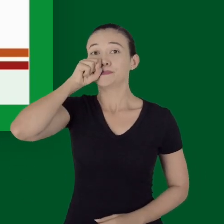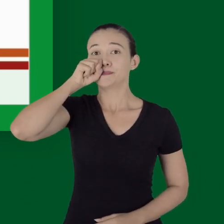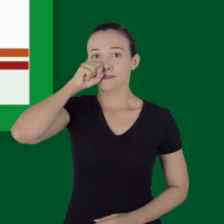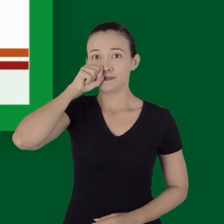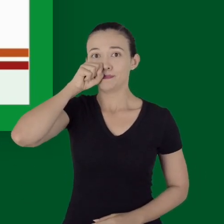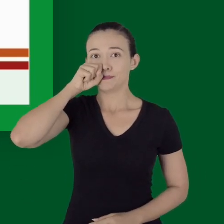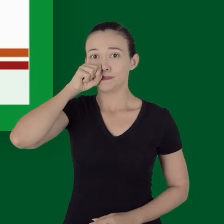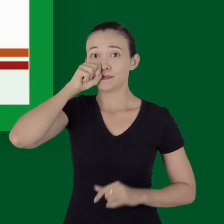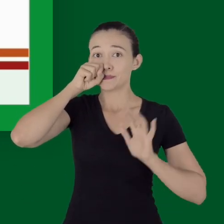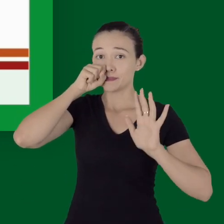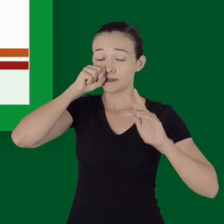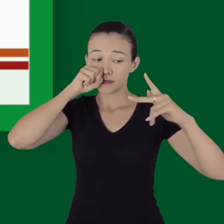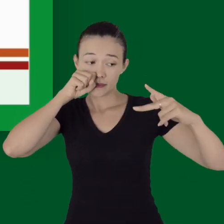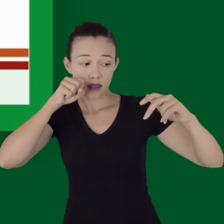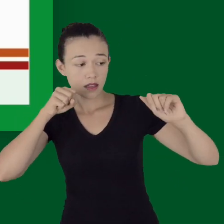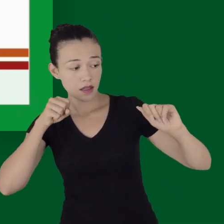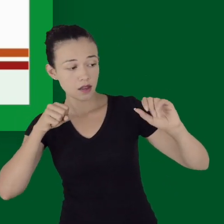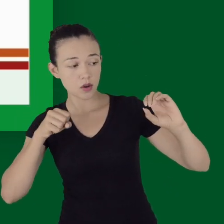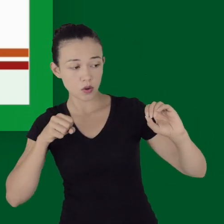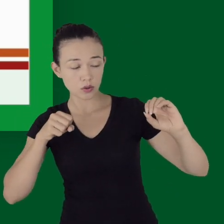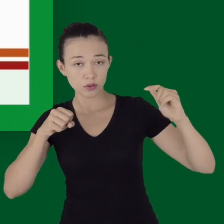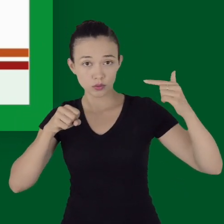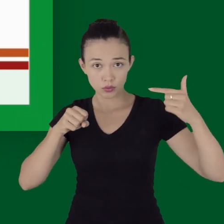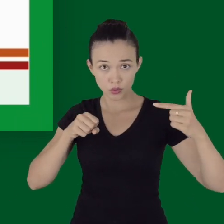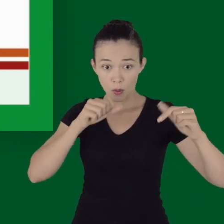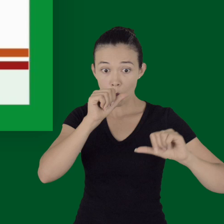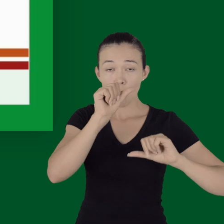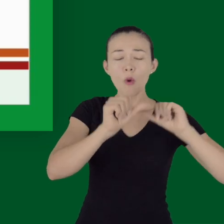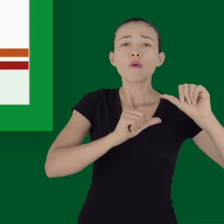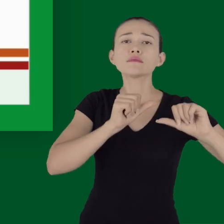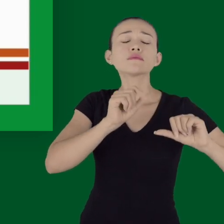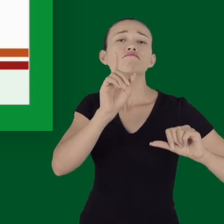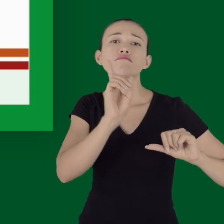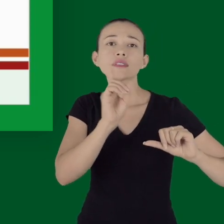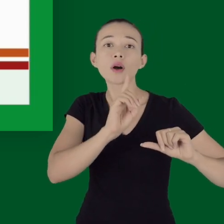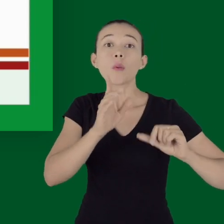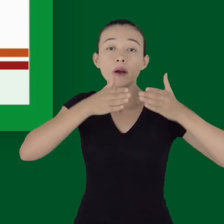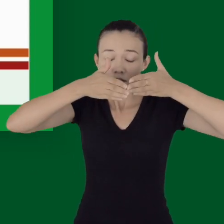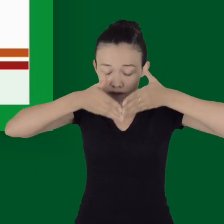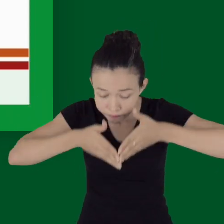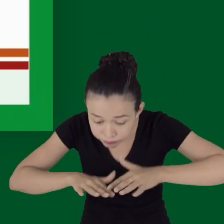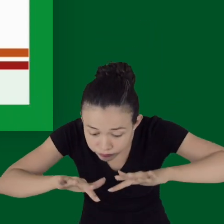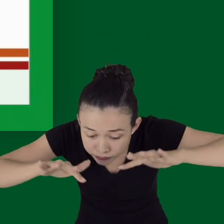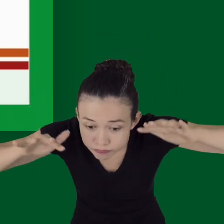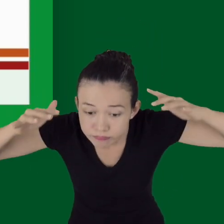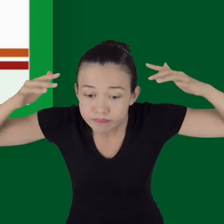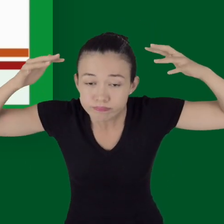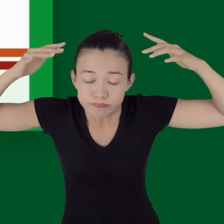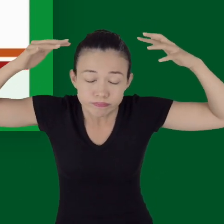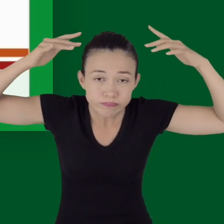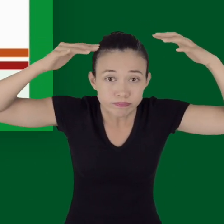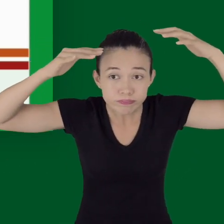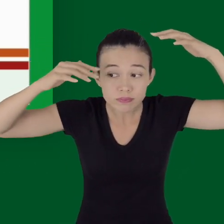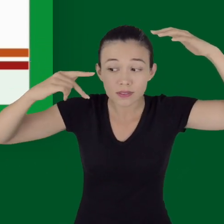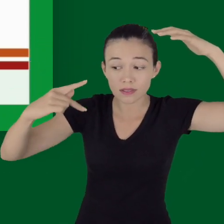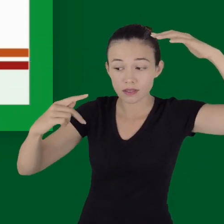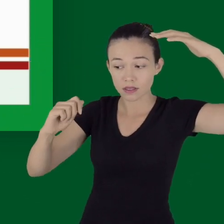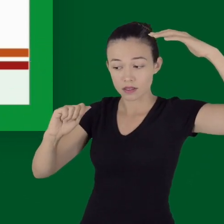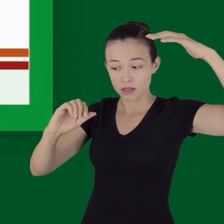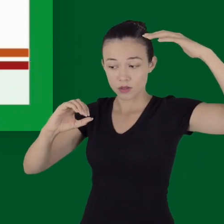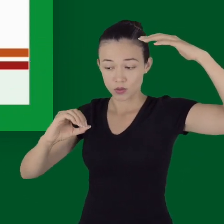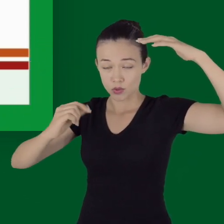o centro respiratório, né? Mas isso não vai alterar muito a PaO2, né? Então, com o tempo de